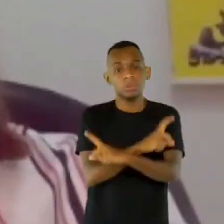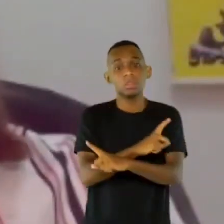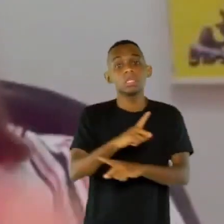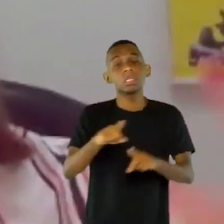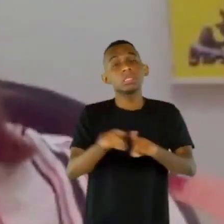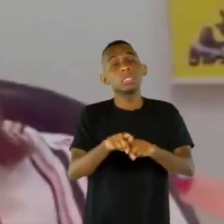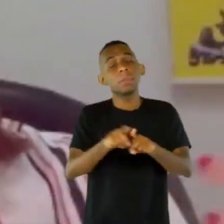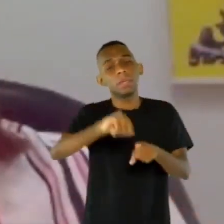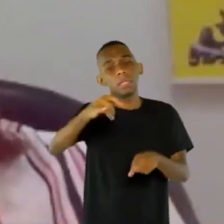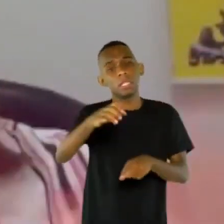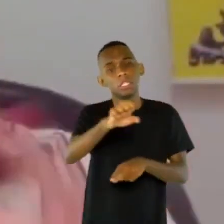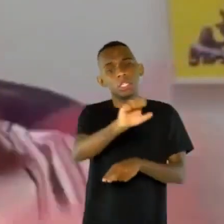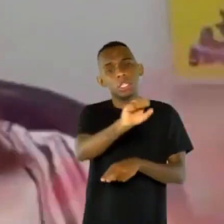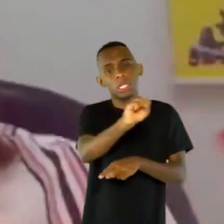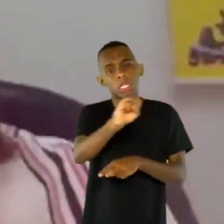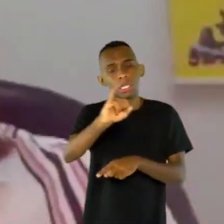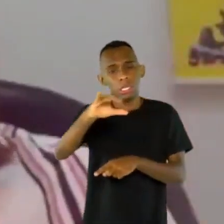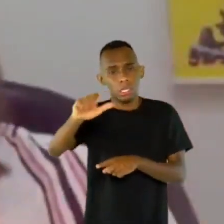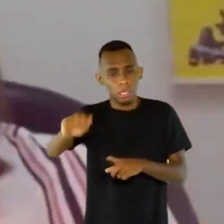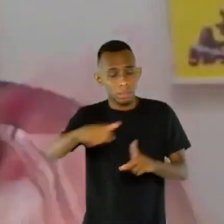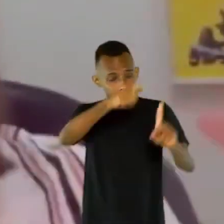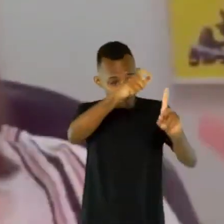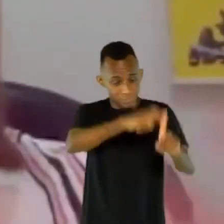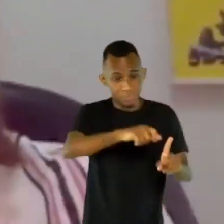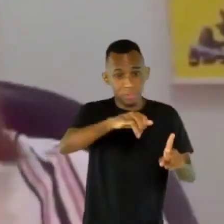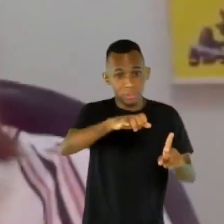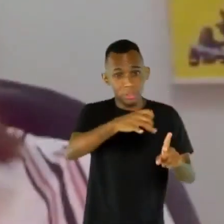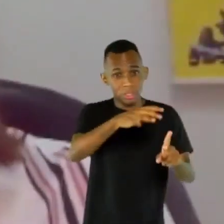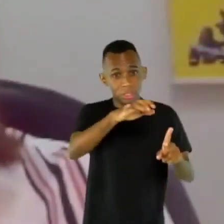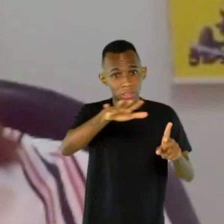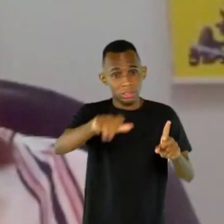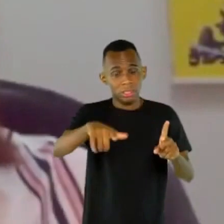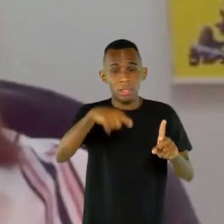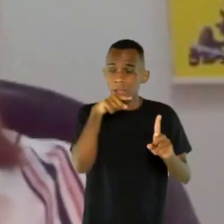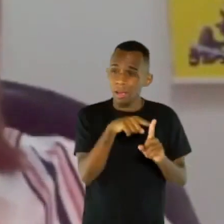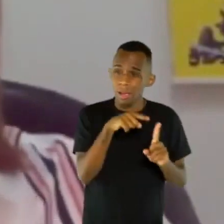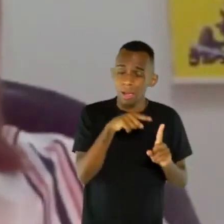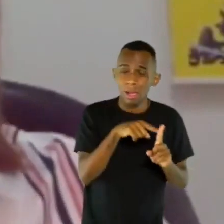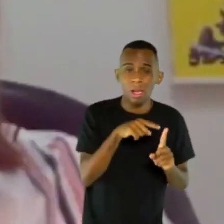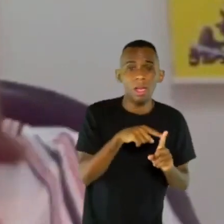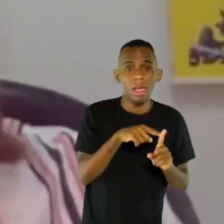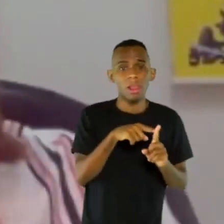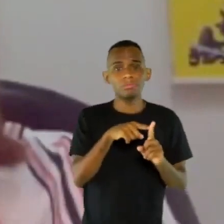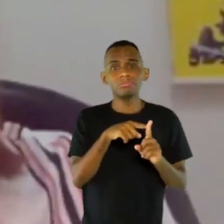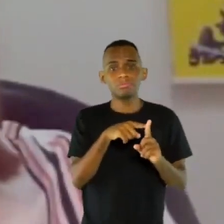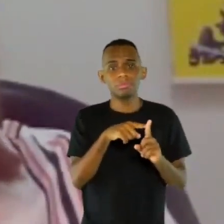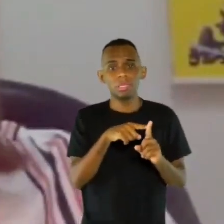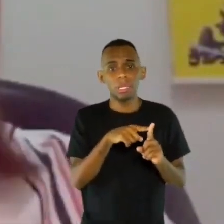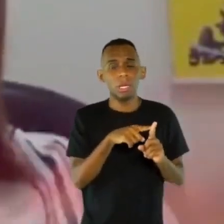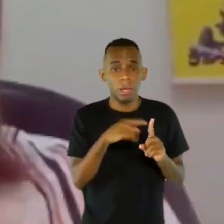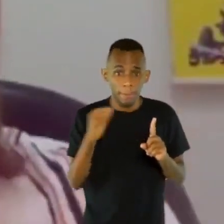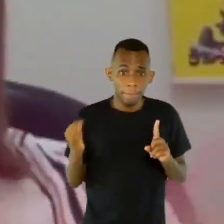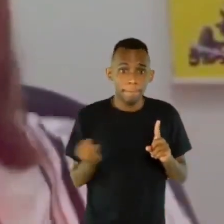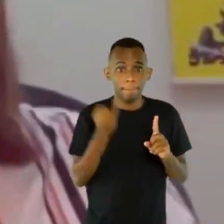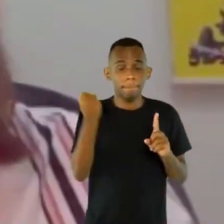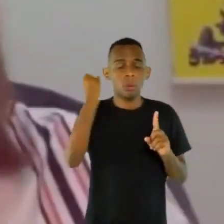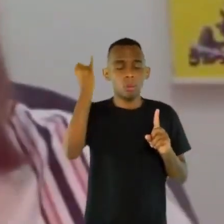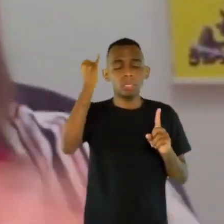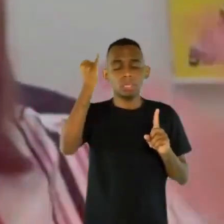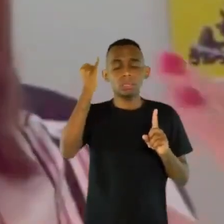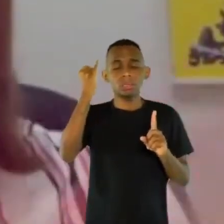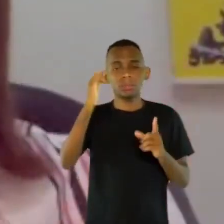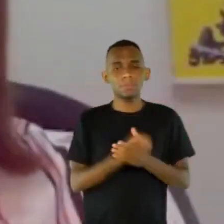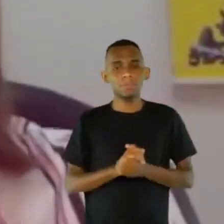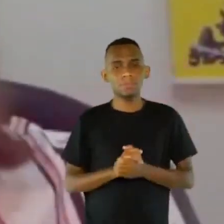que é talvez o personagem mais solar dessa narrativa polifônica, né, que é